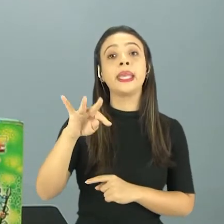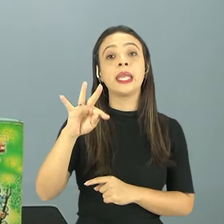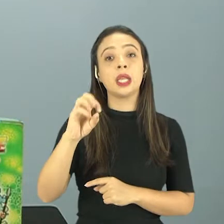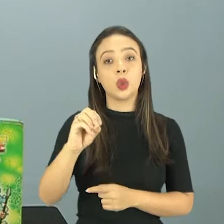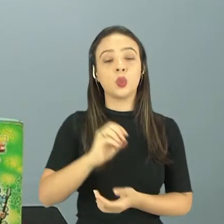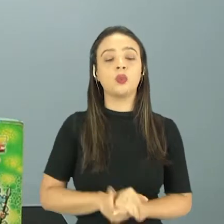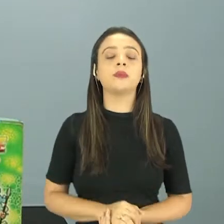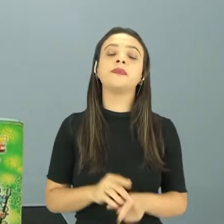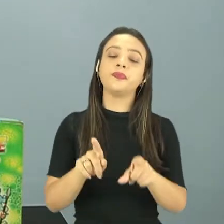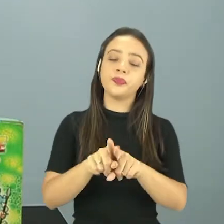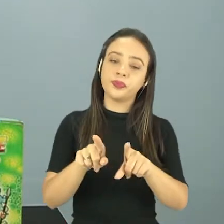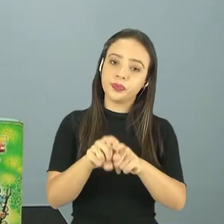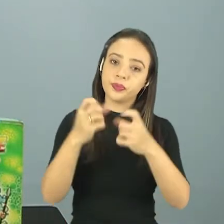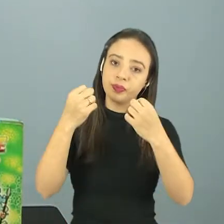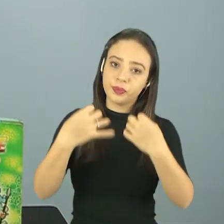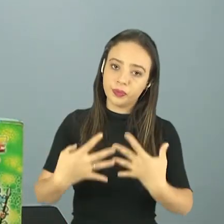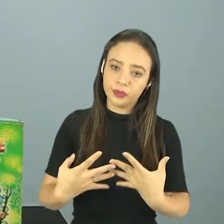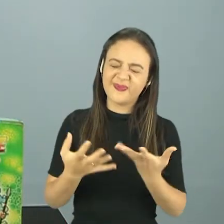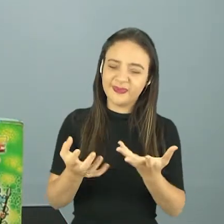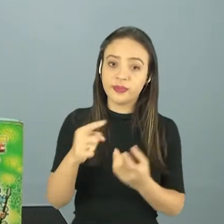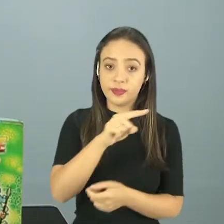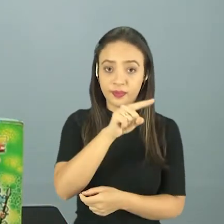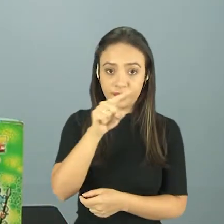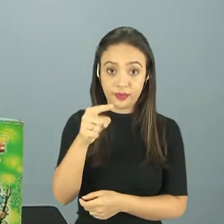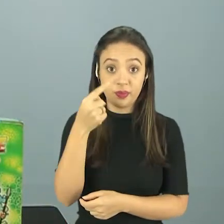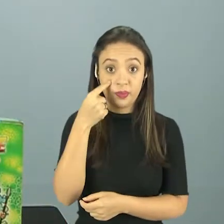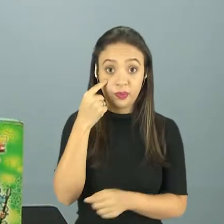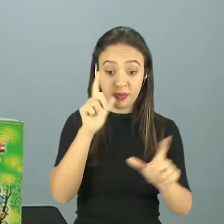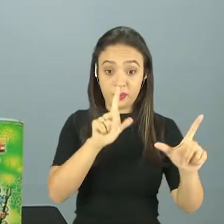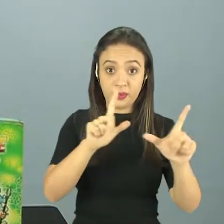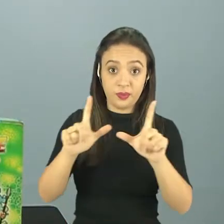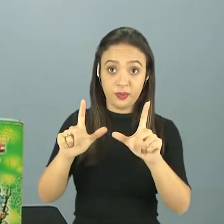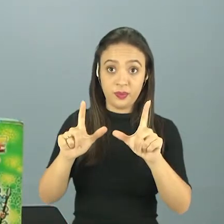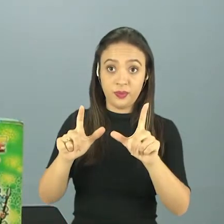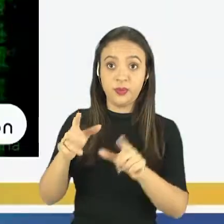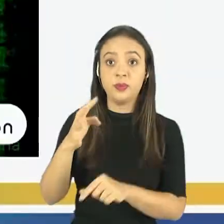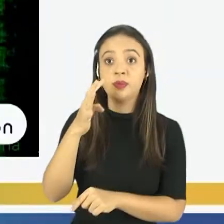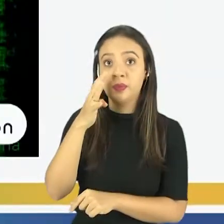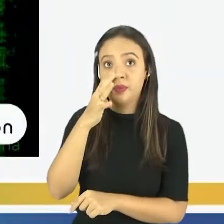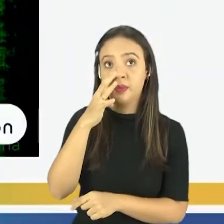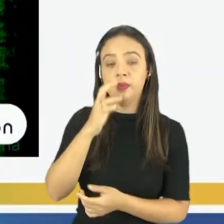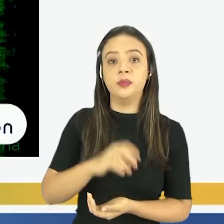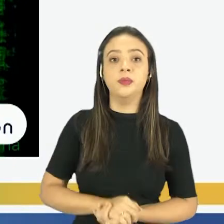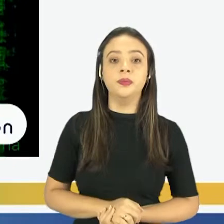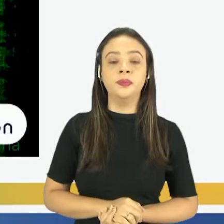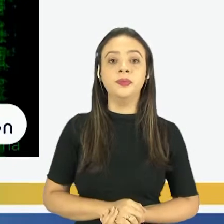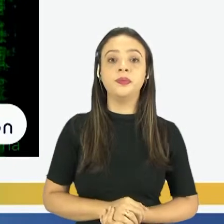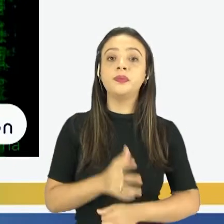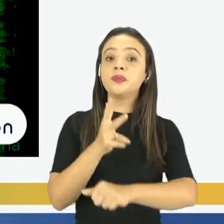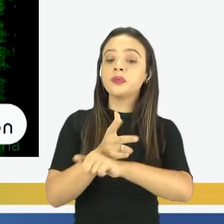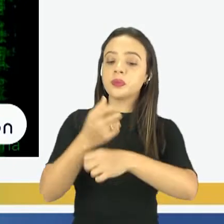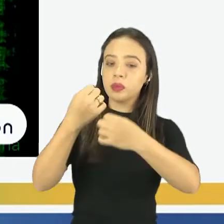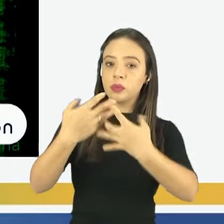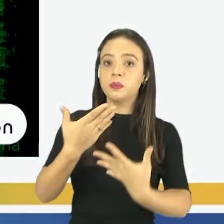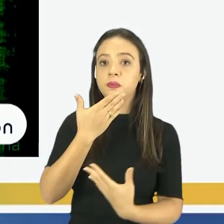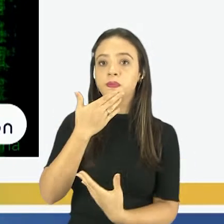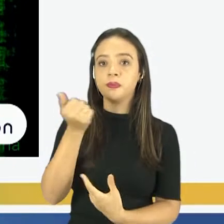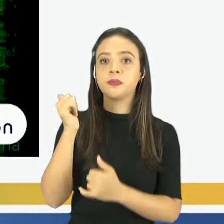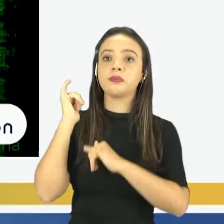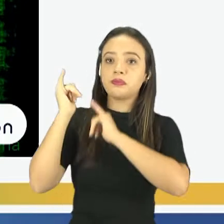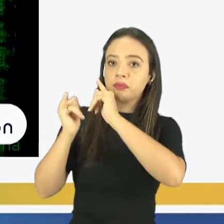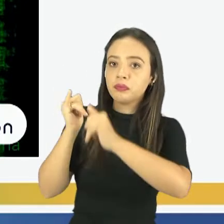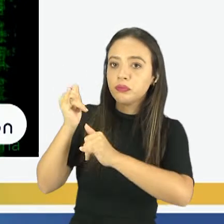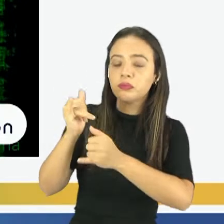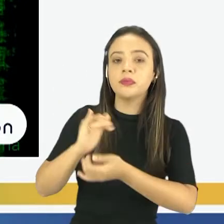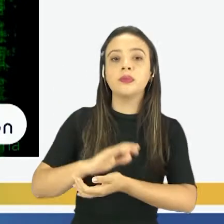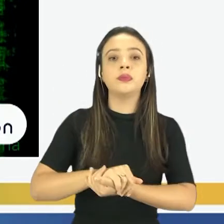quero que vocês continuem me acompanhando aí na telinha, pra vocês verem aí, ó, um vídeo explicando um pouco mais sobre lendas, tá